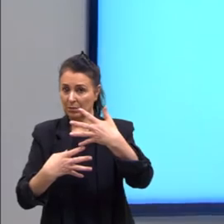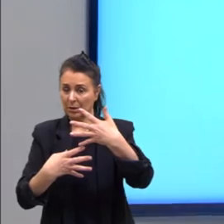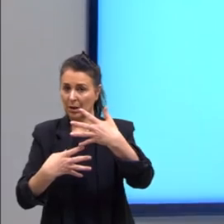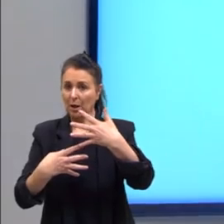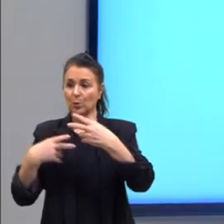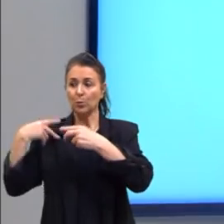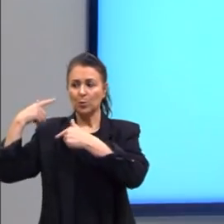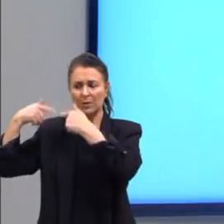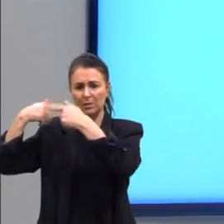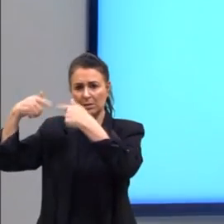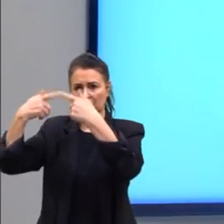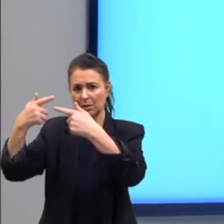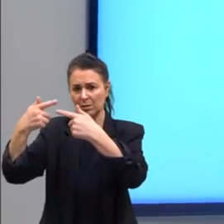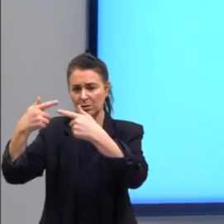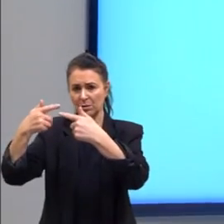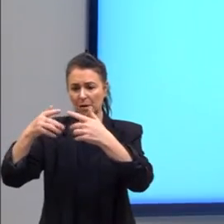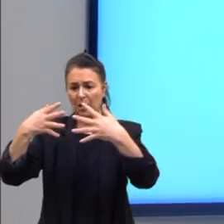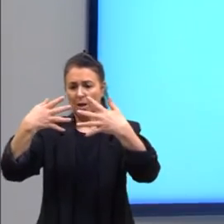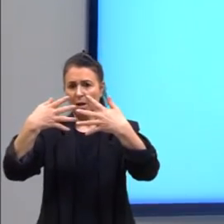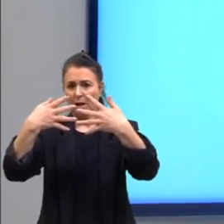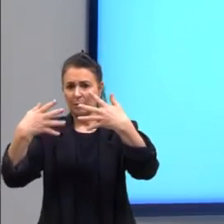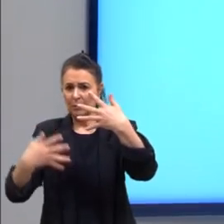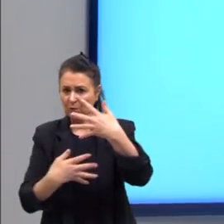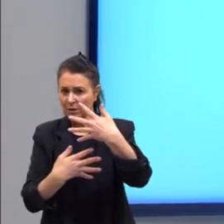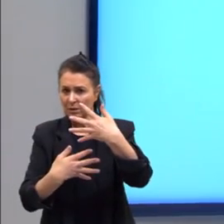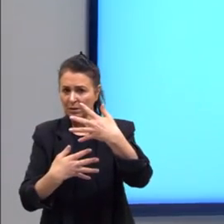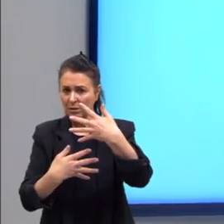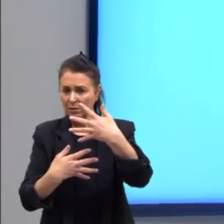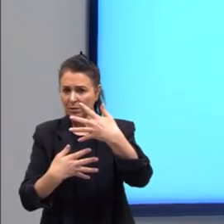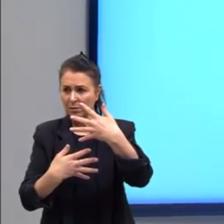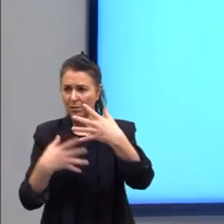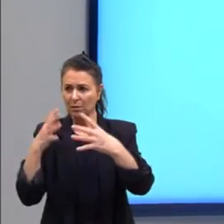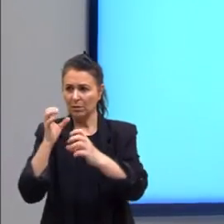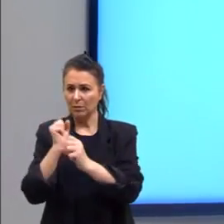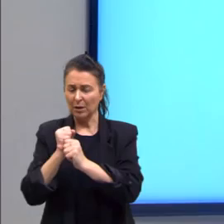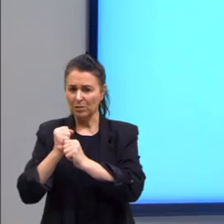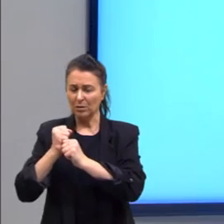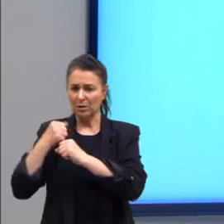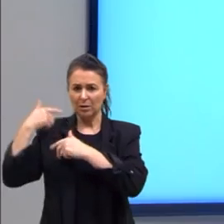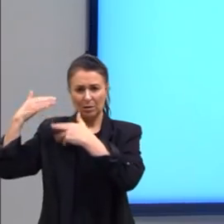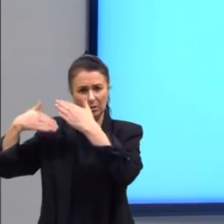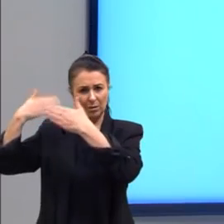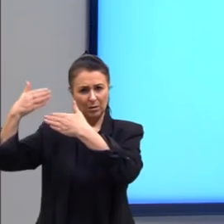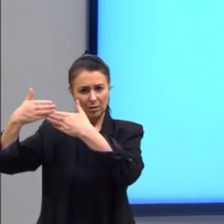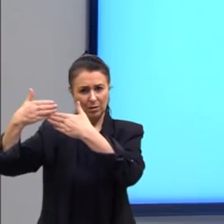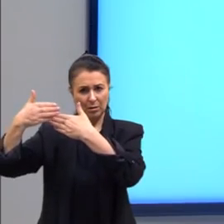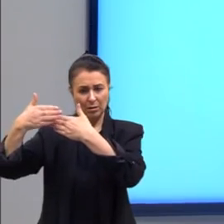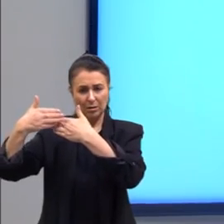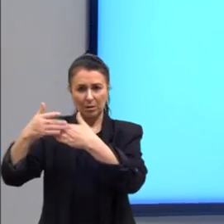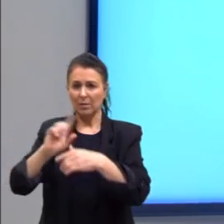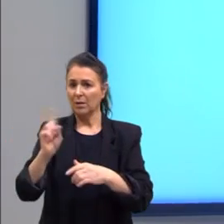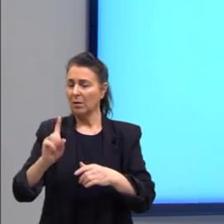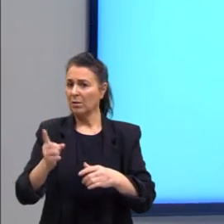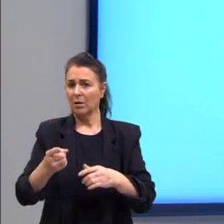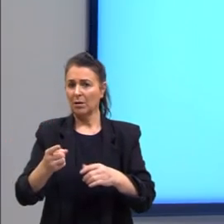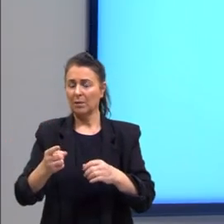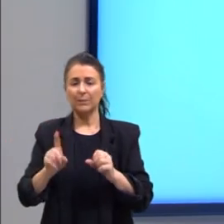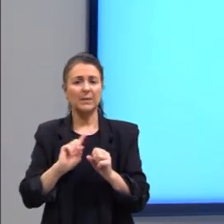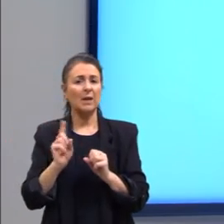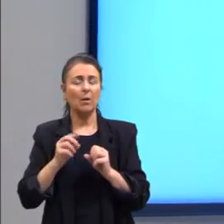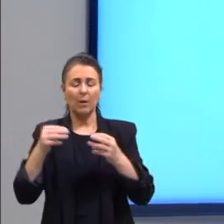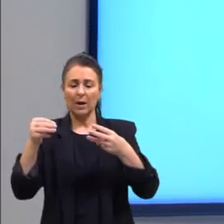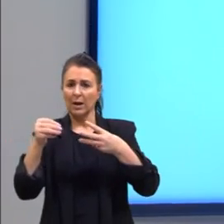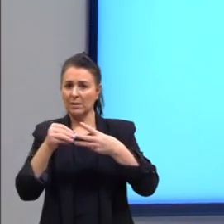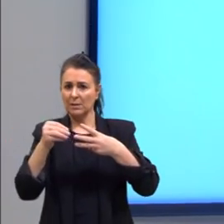então mutações somáticas Não elas vão correndo as células e também né então não é células gametas nada